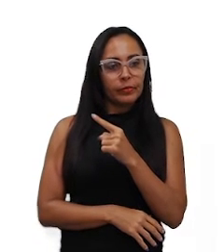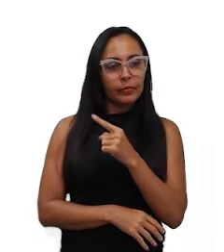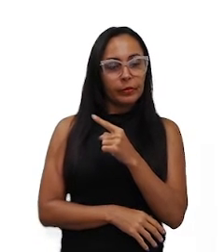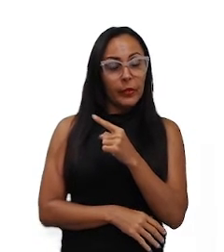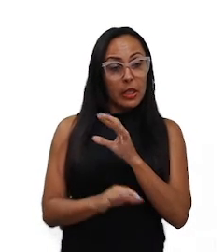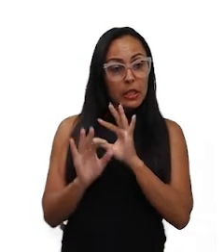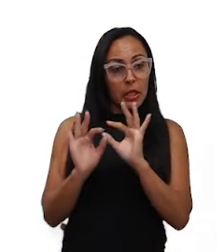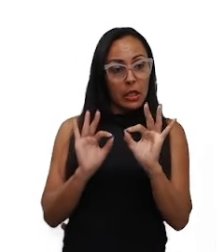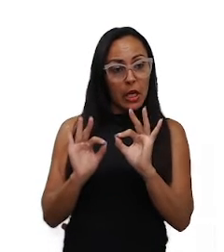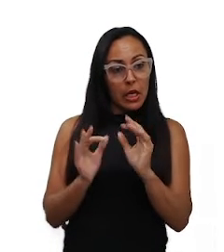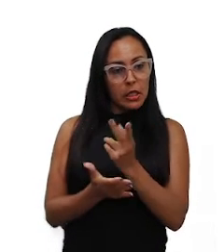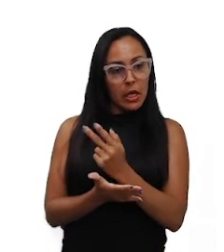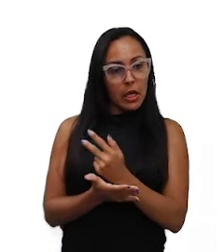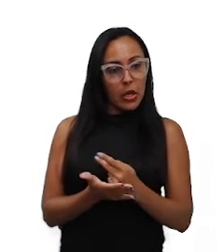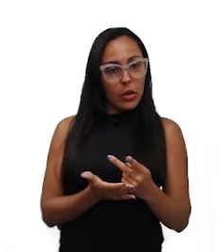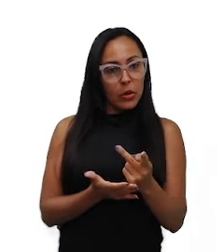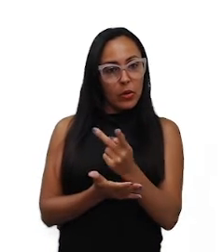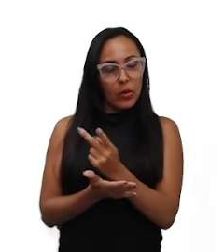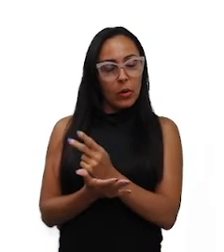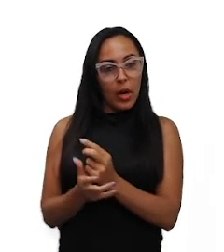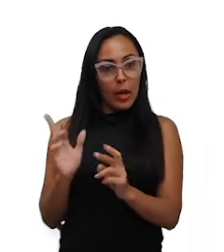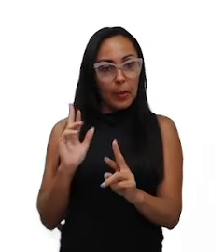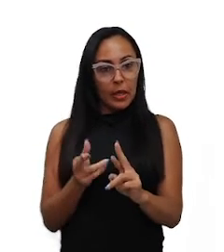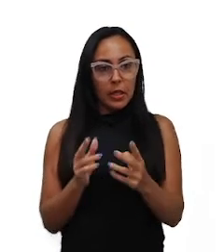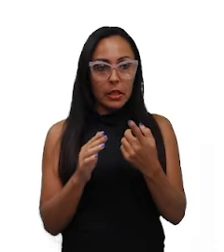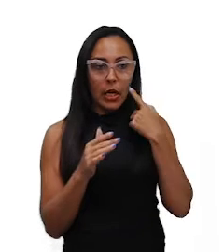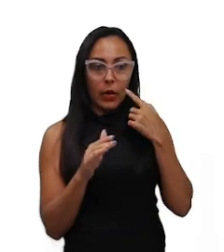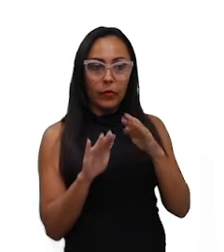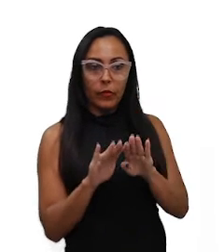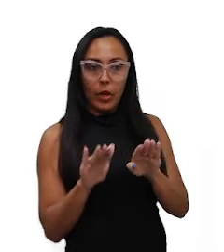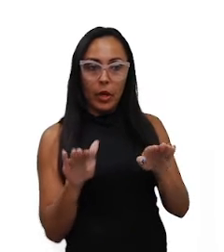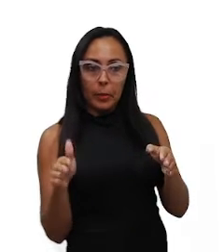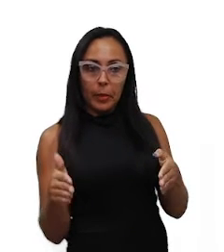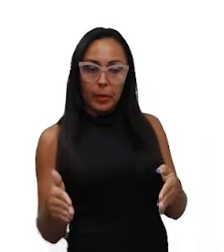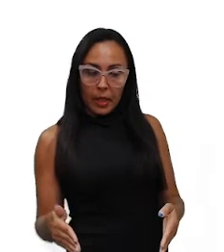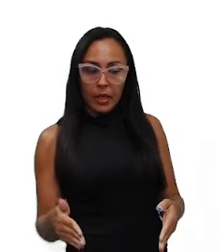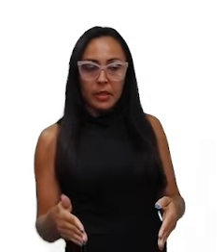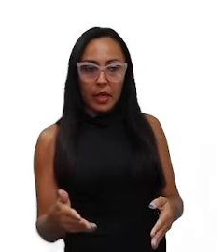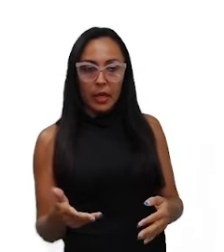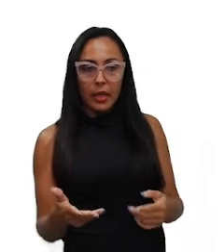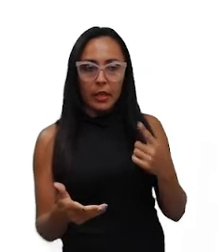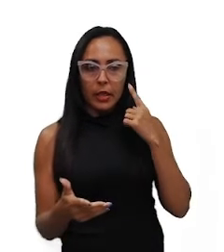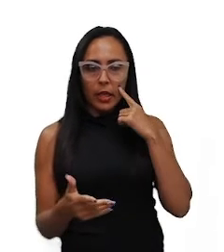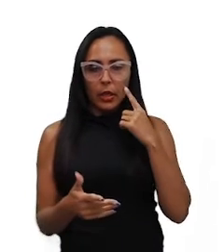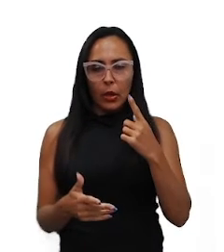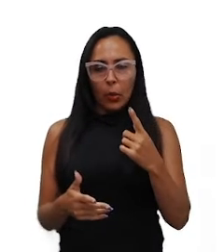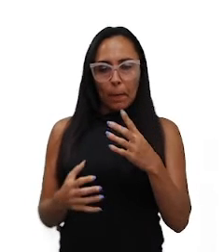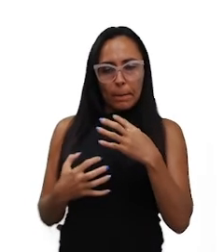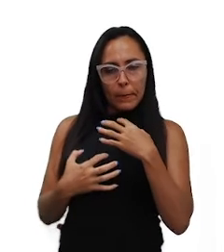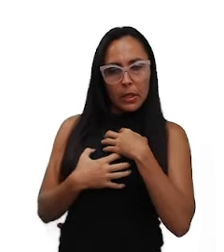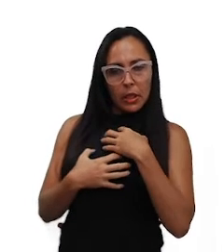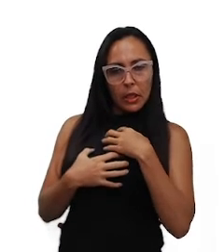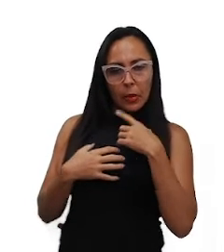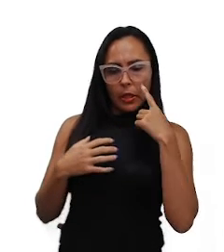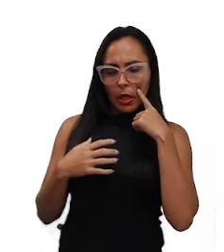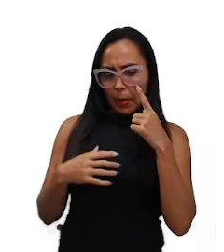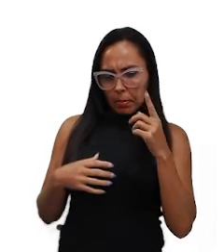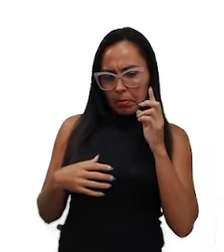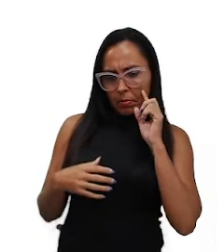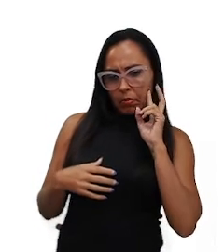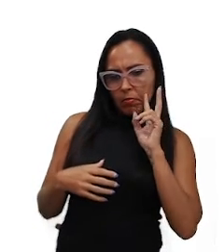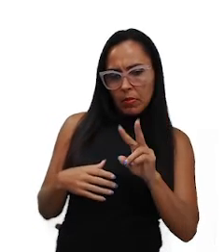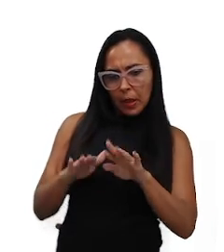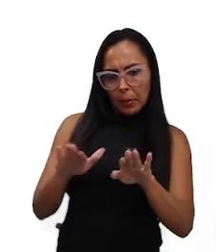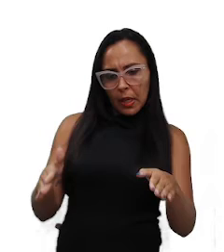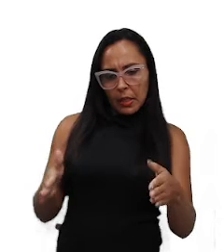desenho representando a mesa com um ponto de fuga, a gente tem essa sensação que a mesa vai estar afunilando,